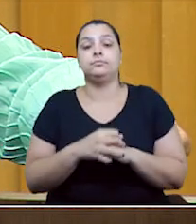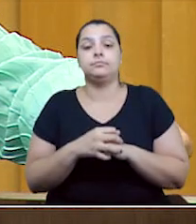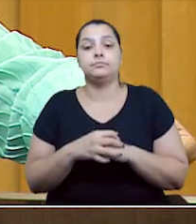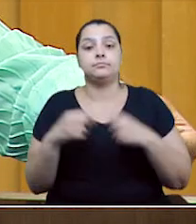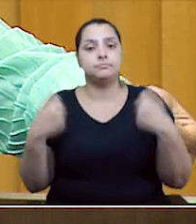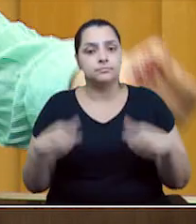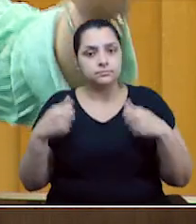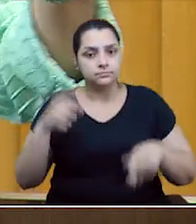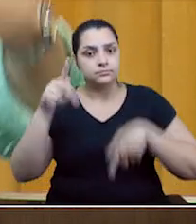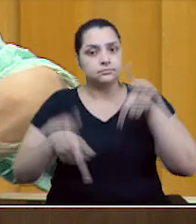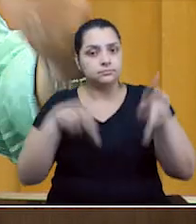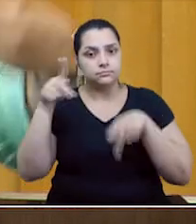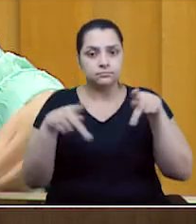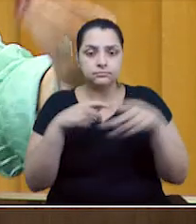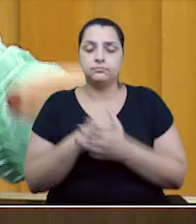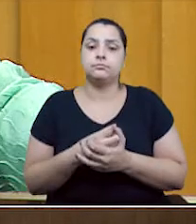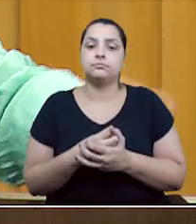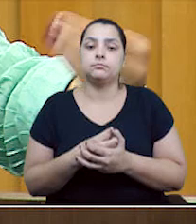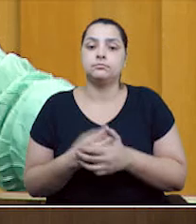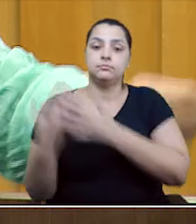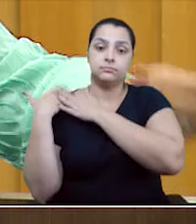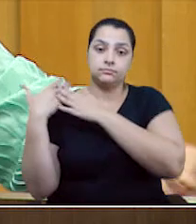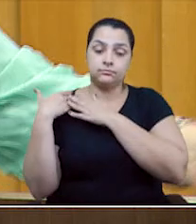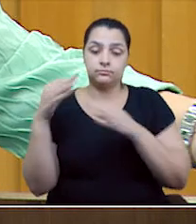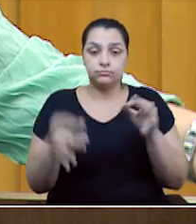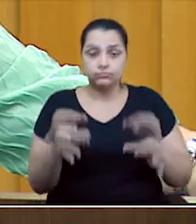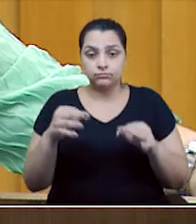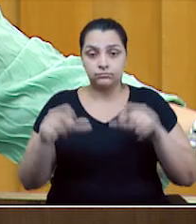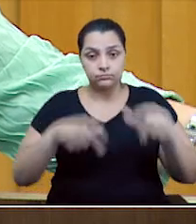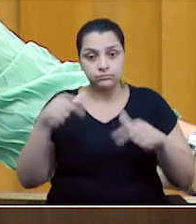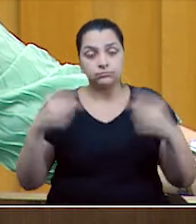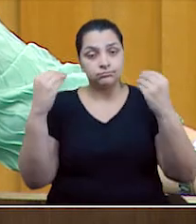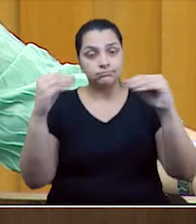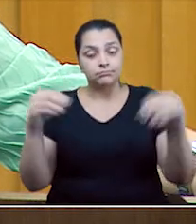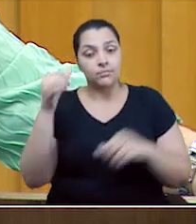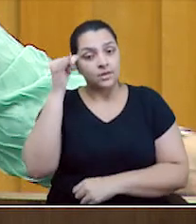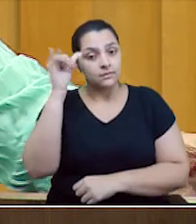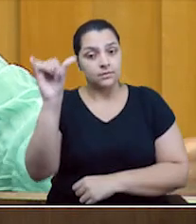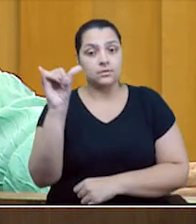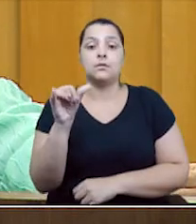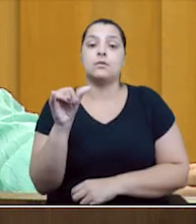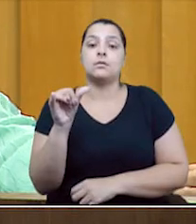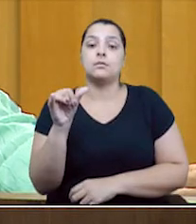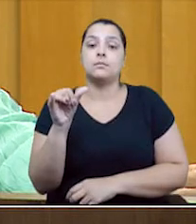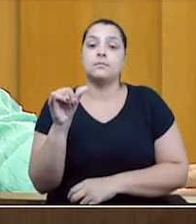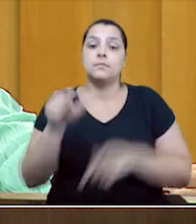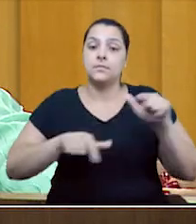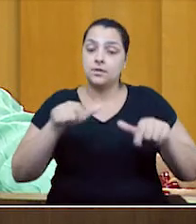população o papel da justiça no trabalho, no combate ao trabalho escravo,